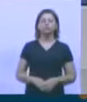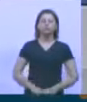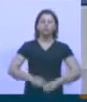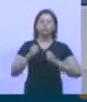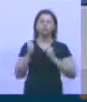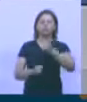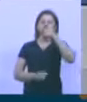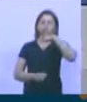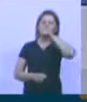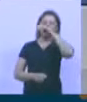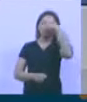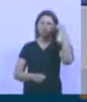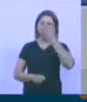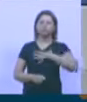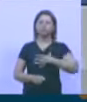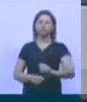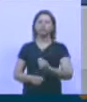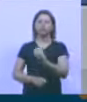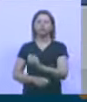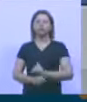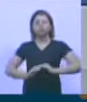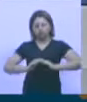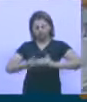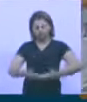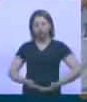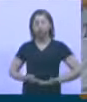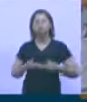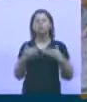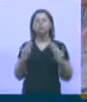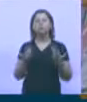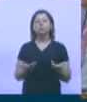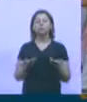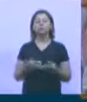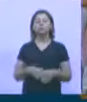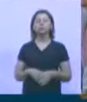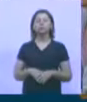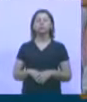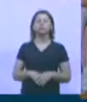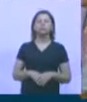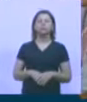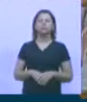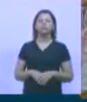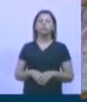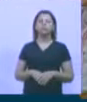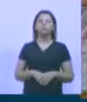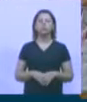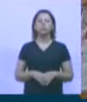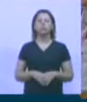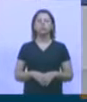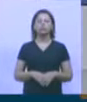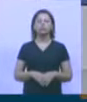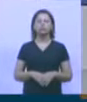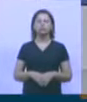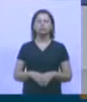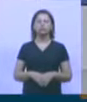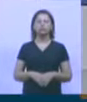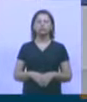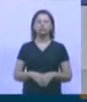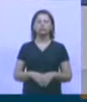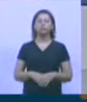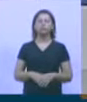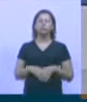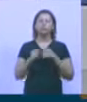mãe esquecer um filho de suas entranhas? Can a woman forget her little baby?